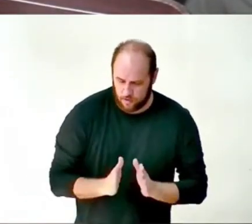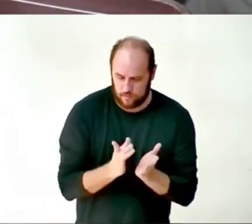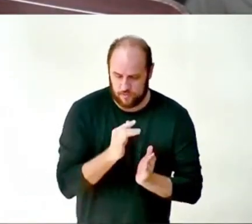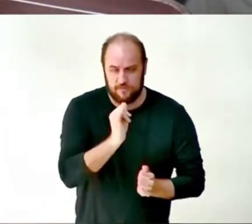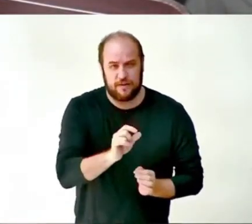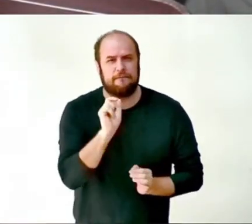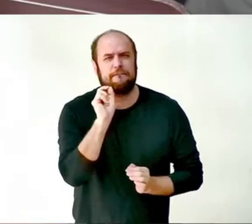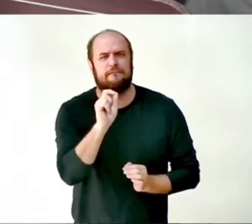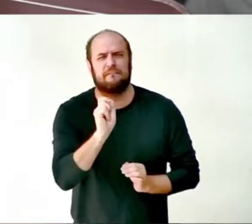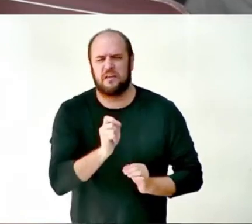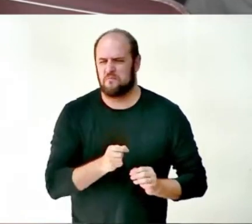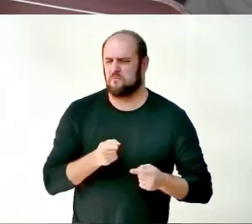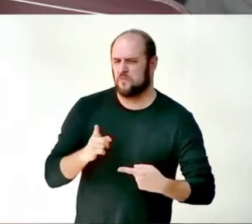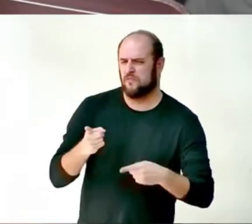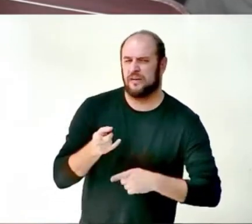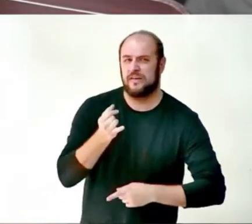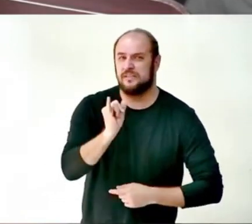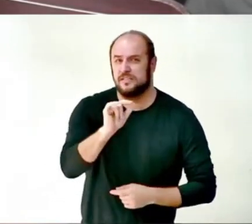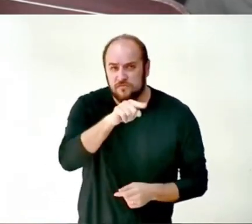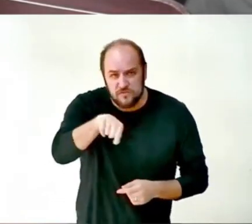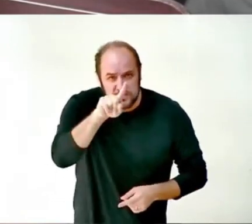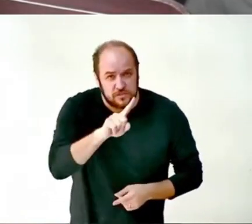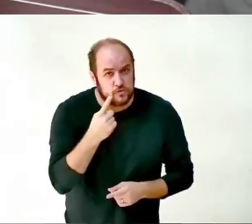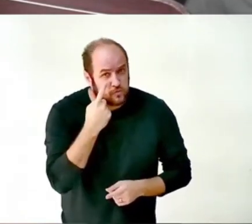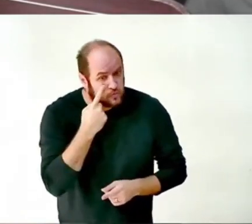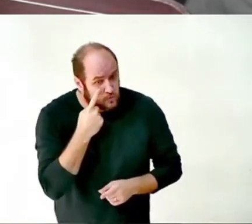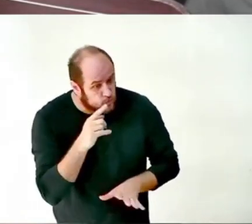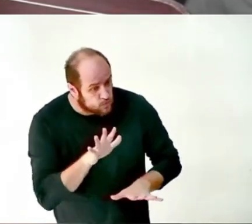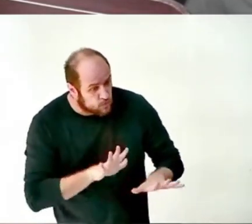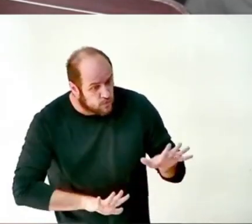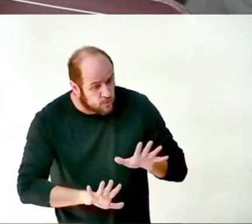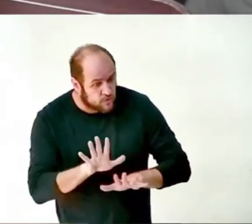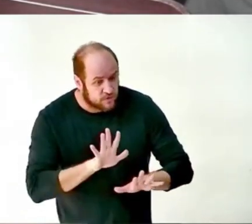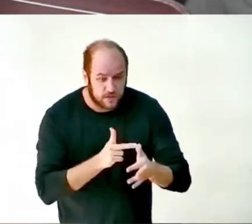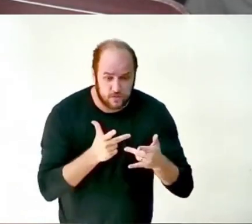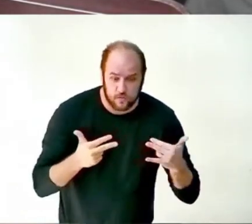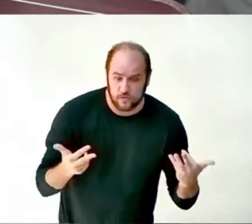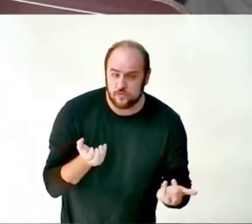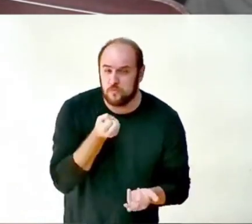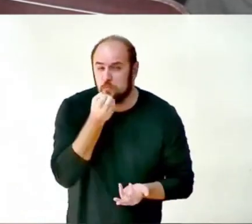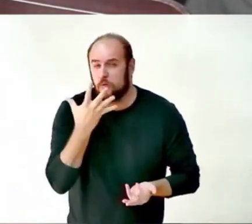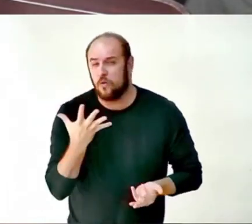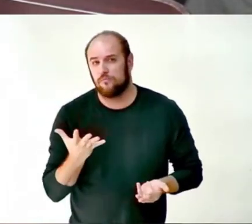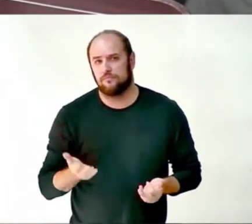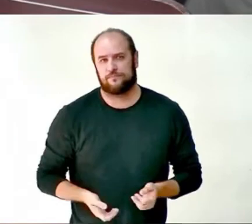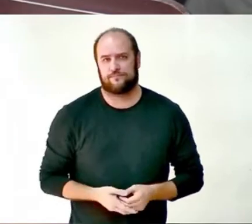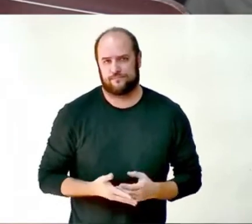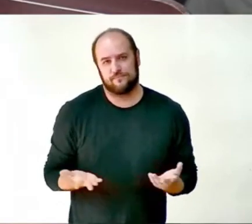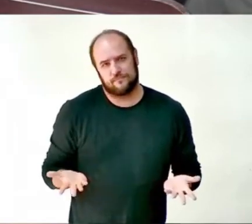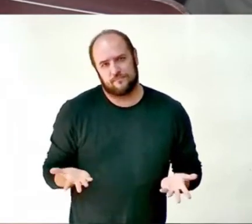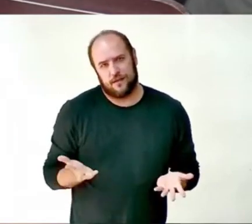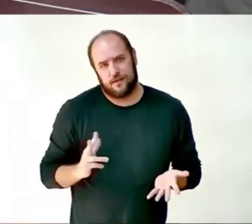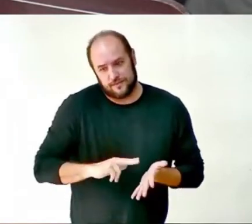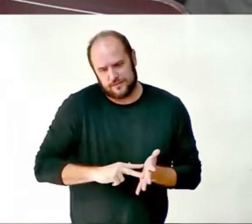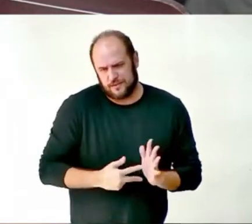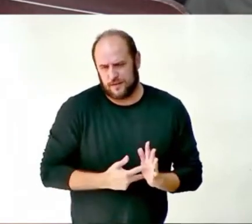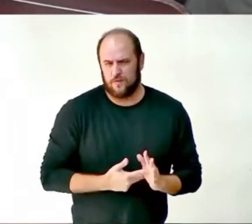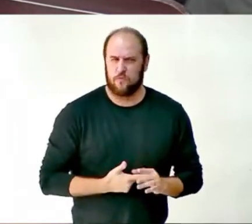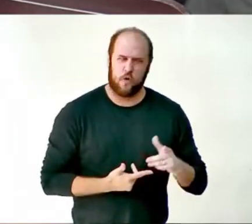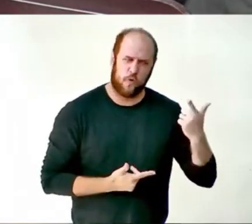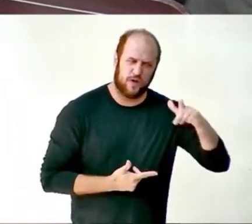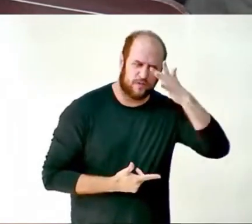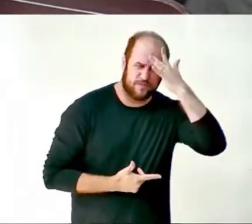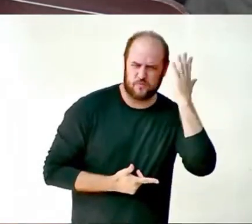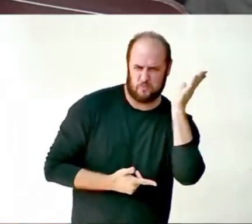se fordes zelosos do que é bom? Ou seja, porventura, alguém vai fazer mal a você